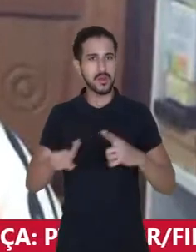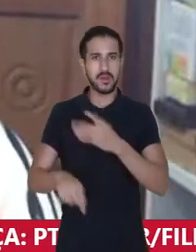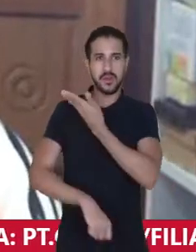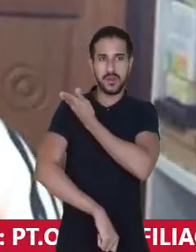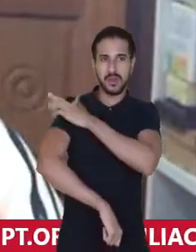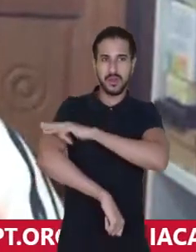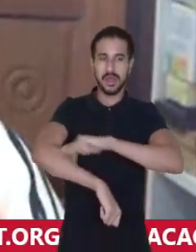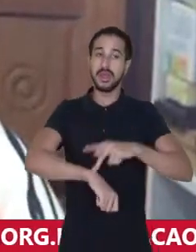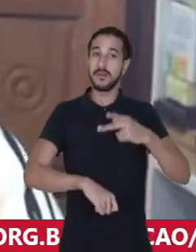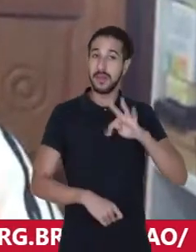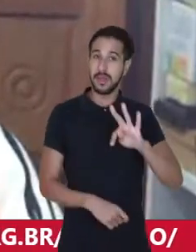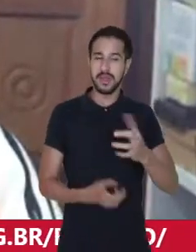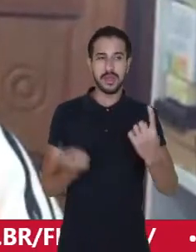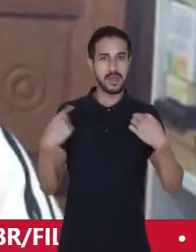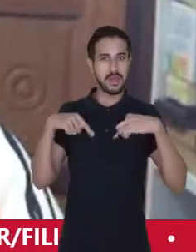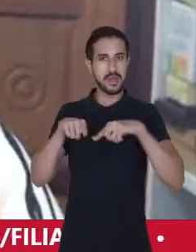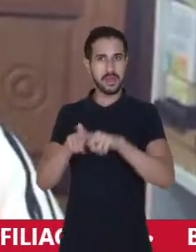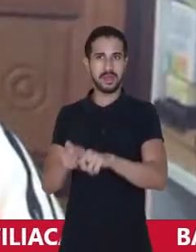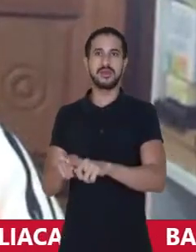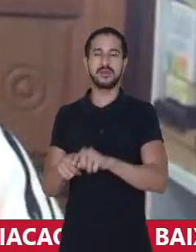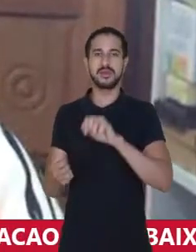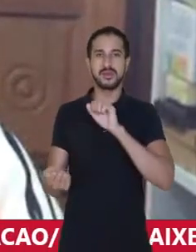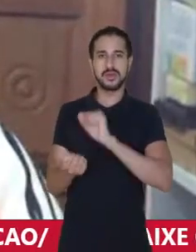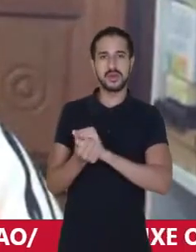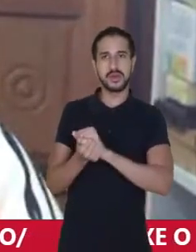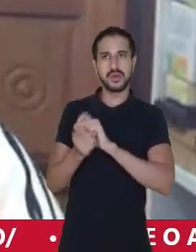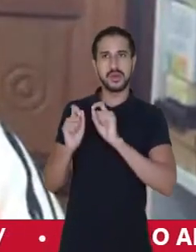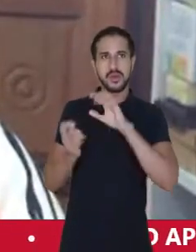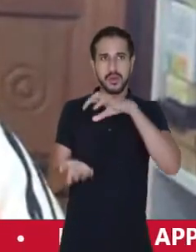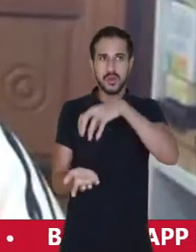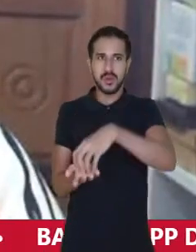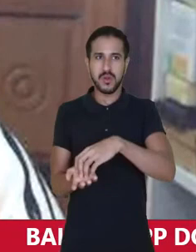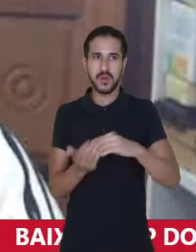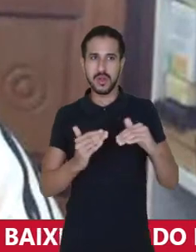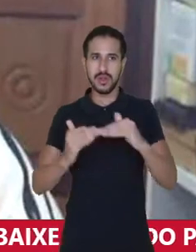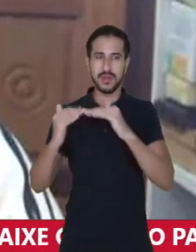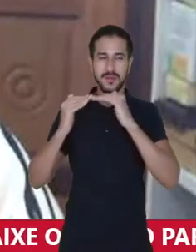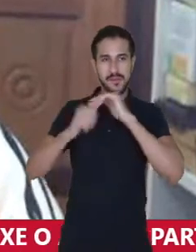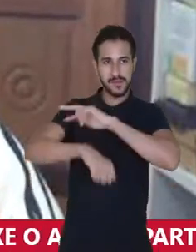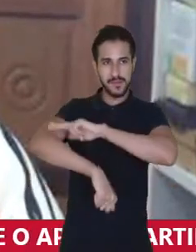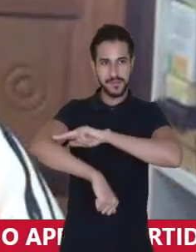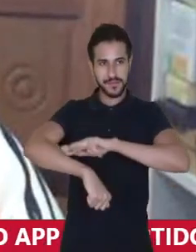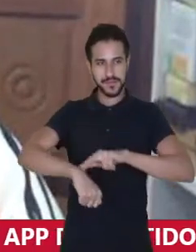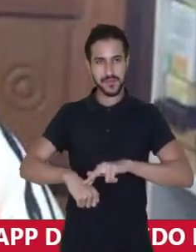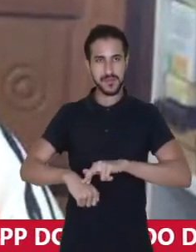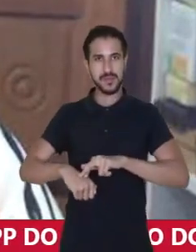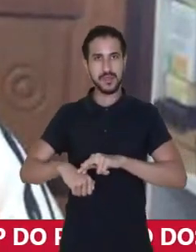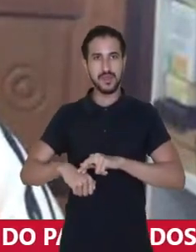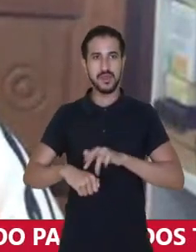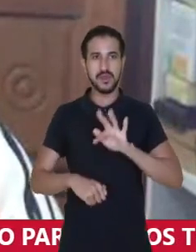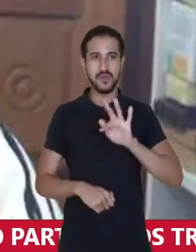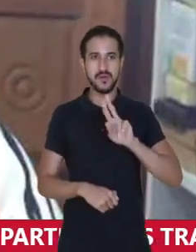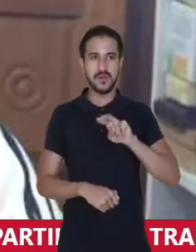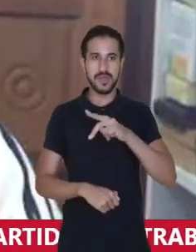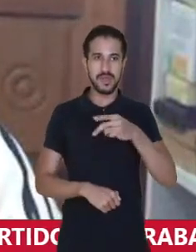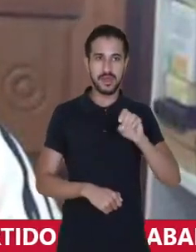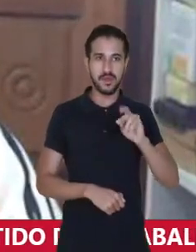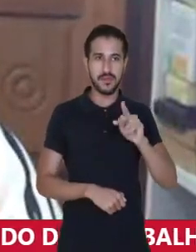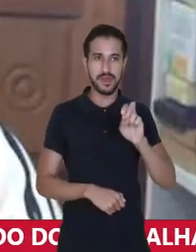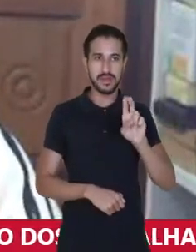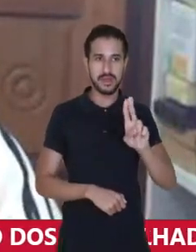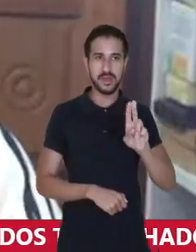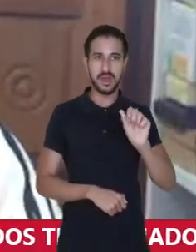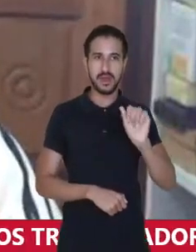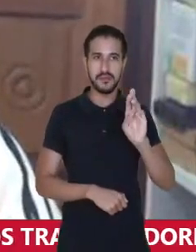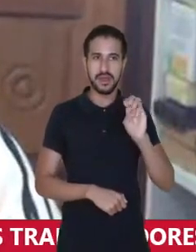do PT, em parceria com o Núcleo de Igualdade Racial da Fundação Perseu Abramo, NAP